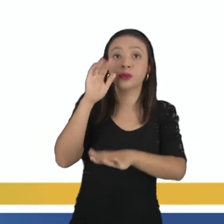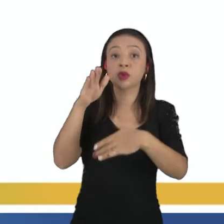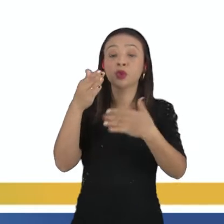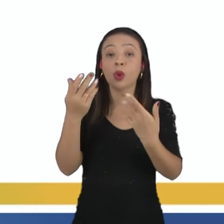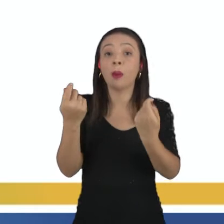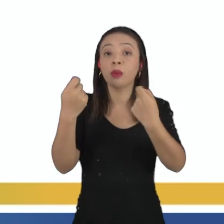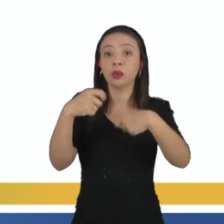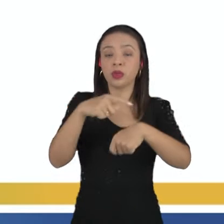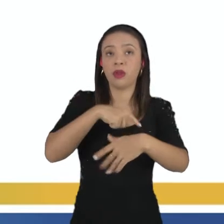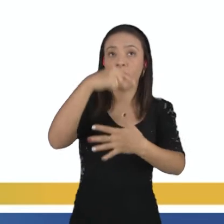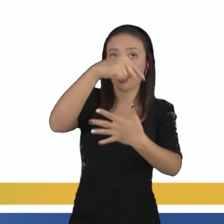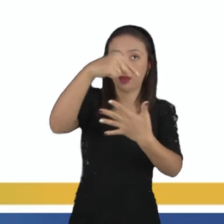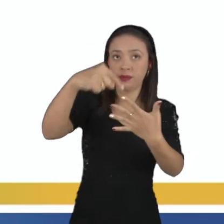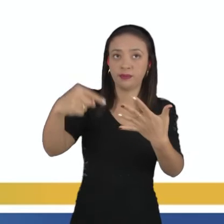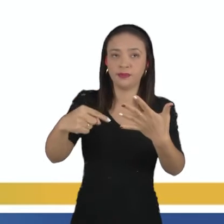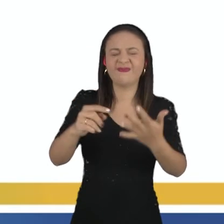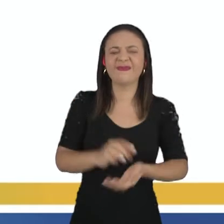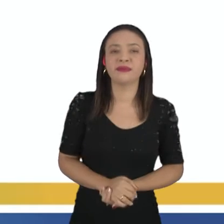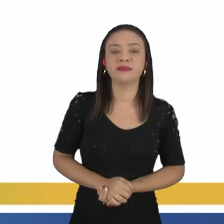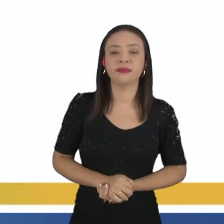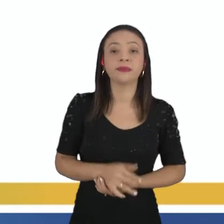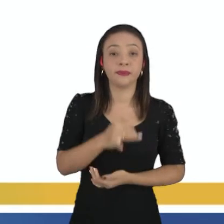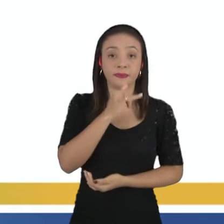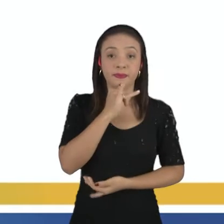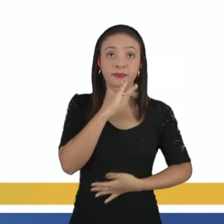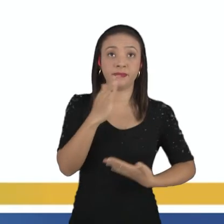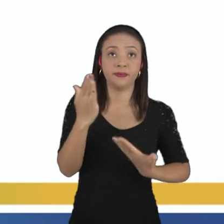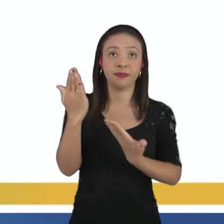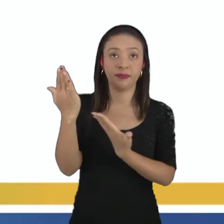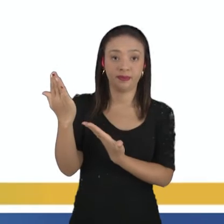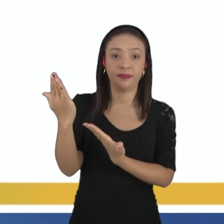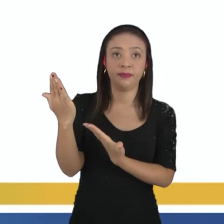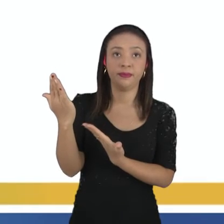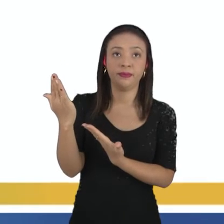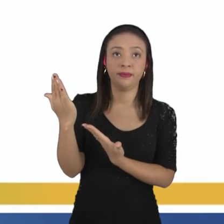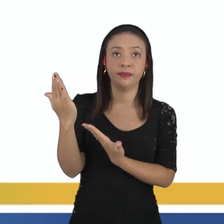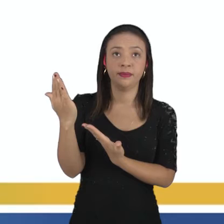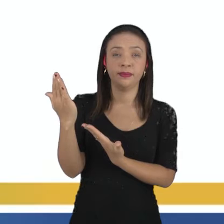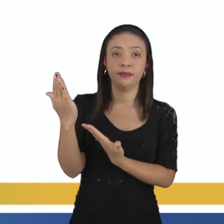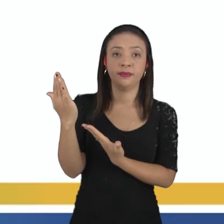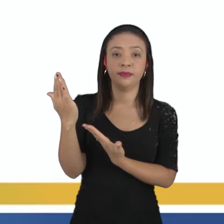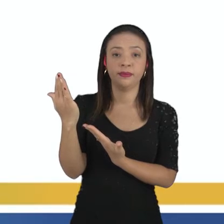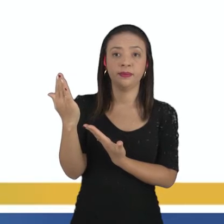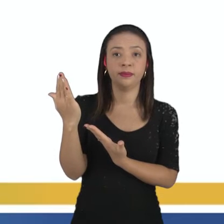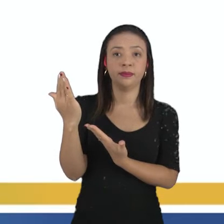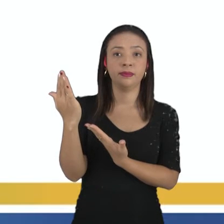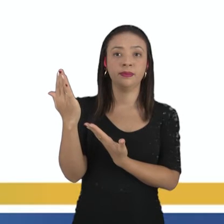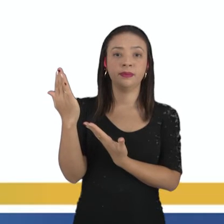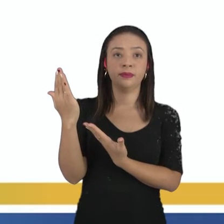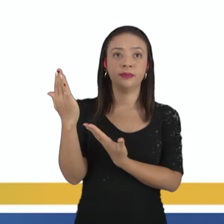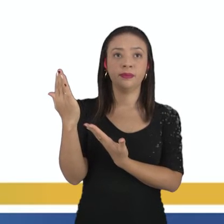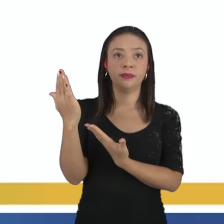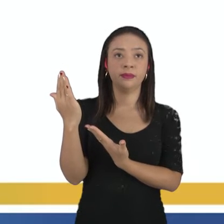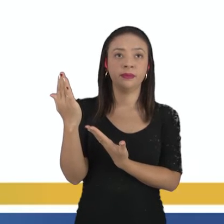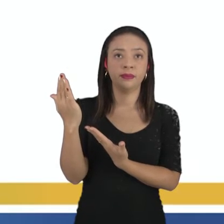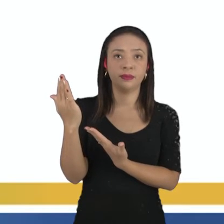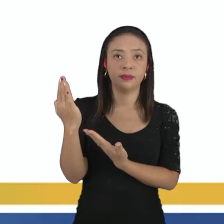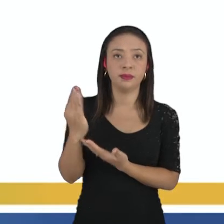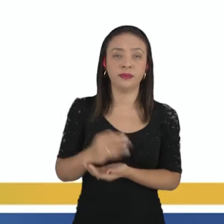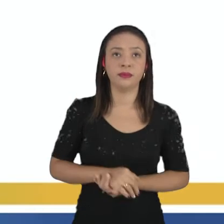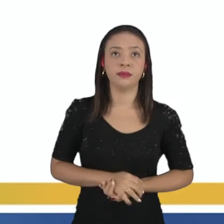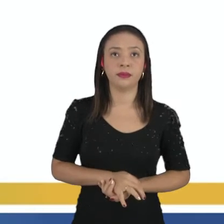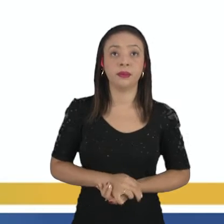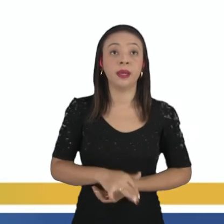nessa situação? À medida que, a proporção que, ao passo que, quanto mais, quanto